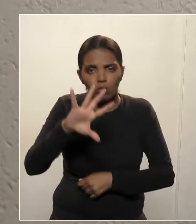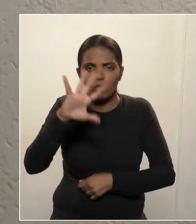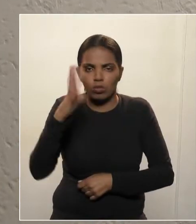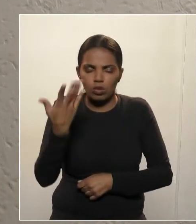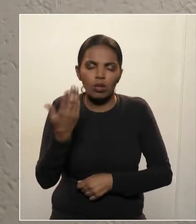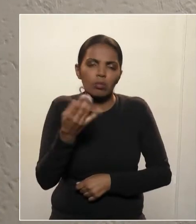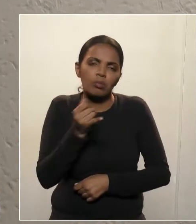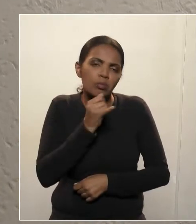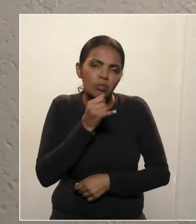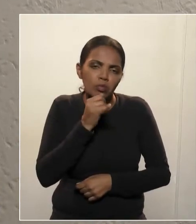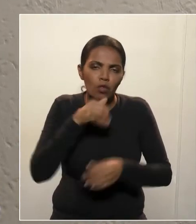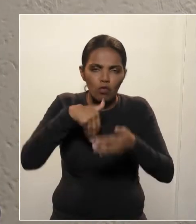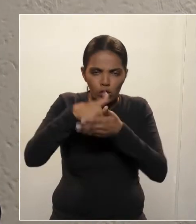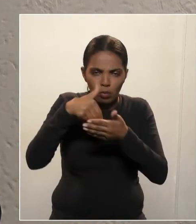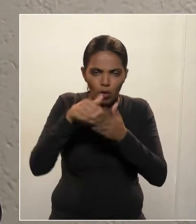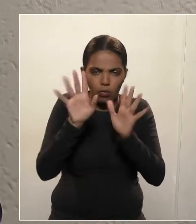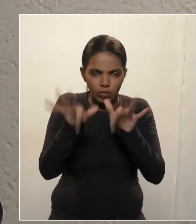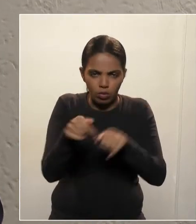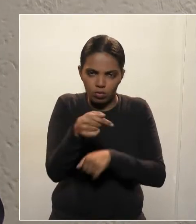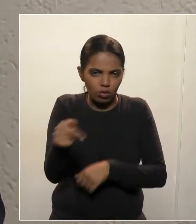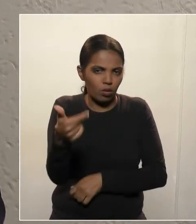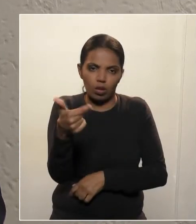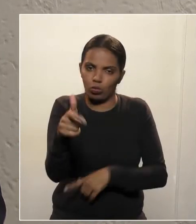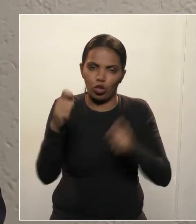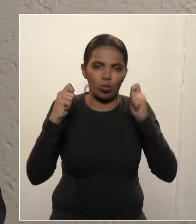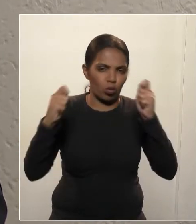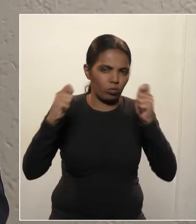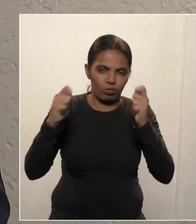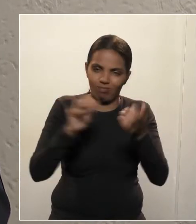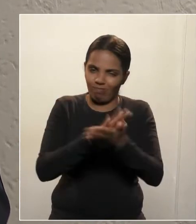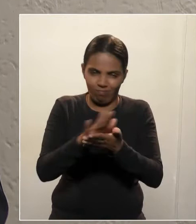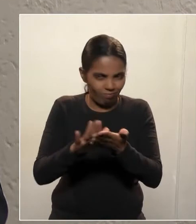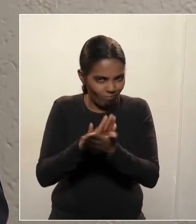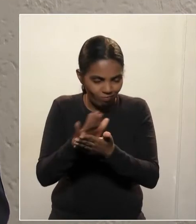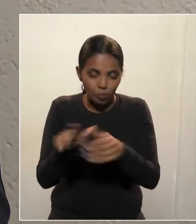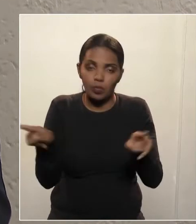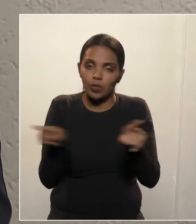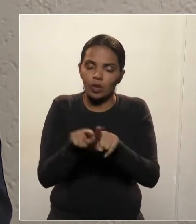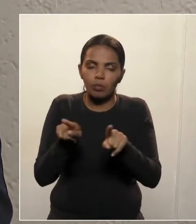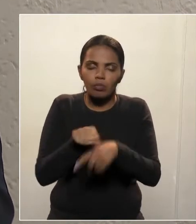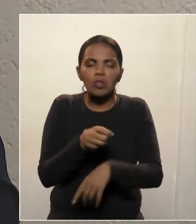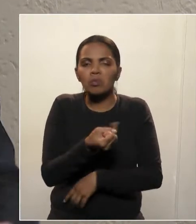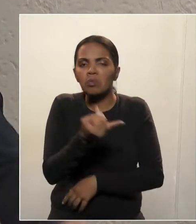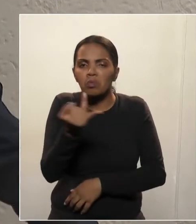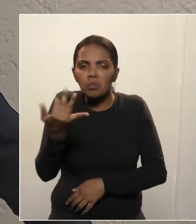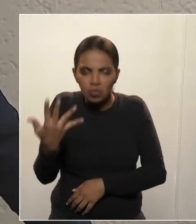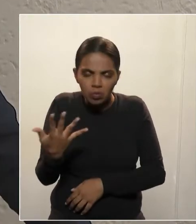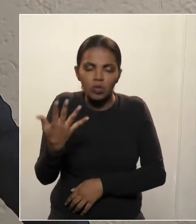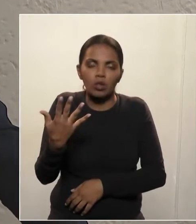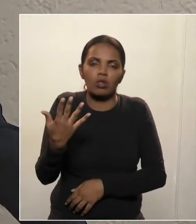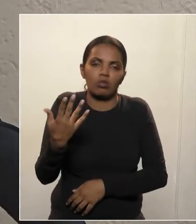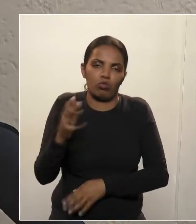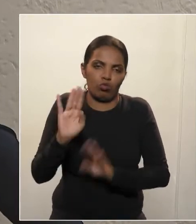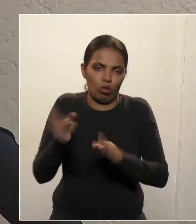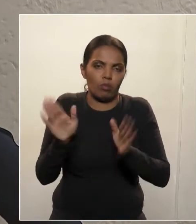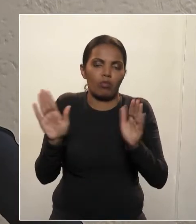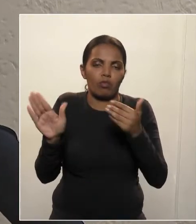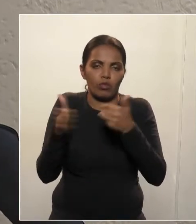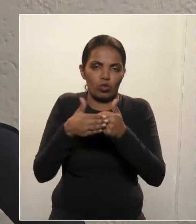O futebol do final de semana aconteceu sem público e há várias instituições de ensino que já noticiaram a suspensão das